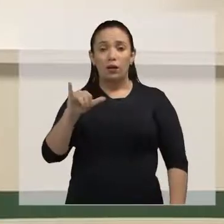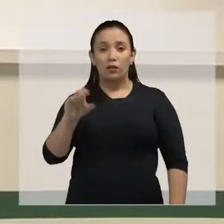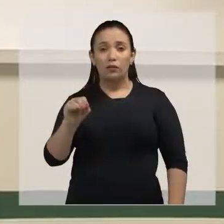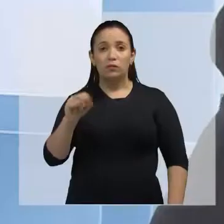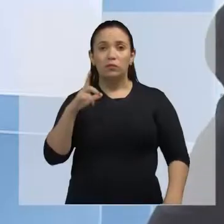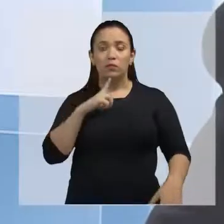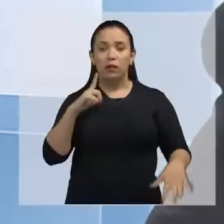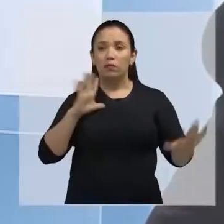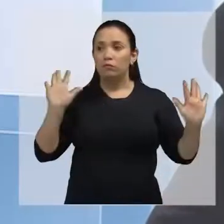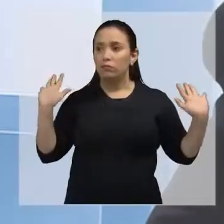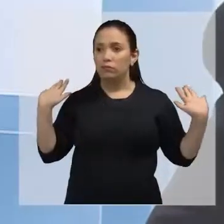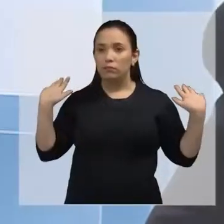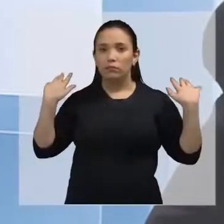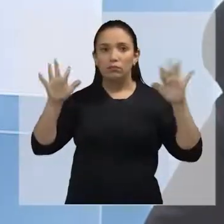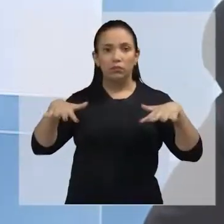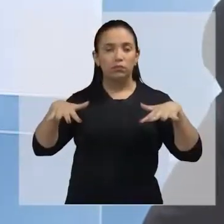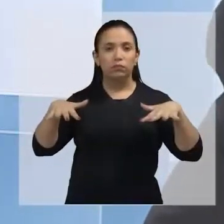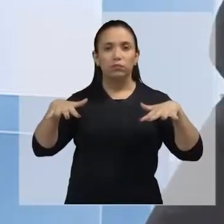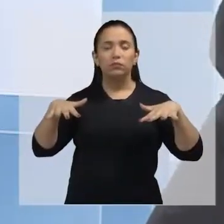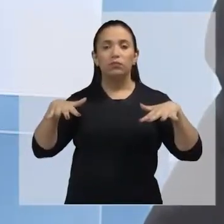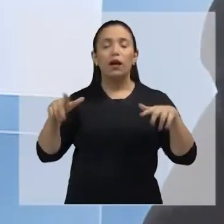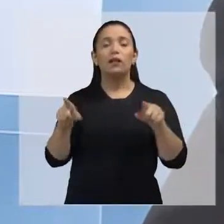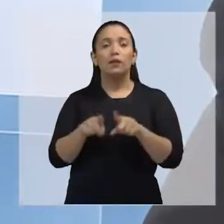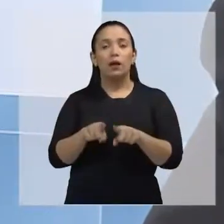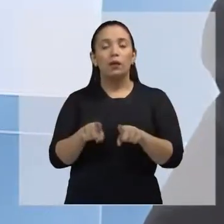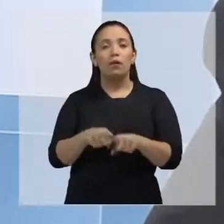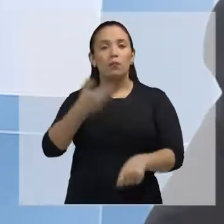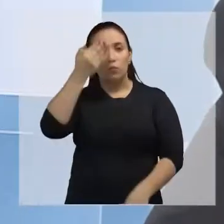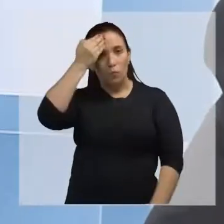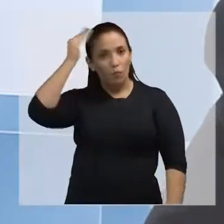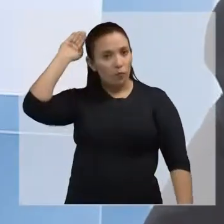o caso mais escandaloso de todos, né, Sem Luiz? dúvida, sem dúvida. Como é o do